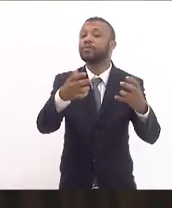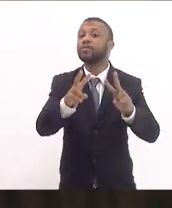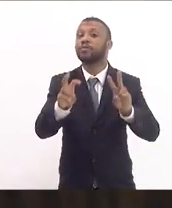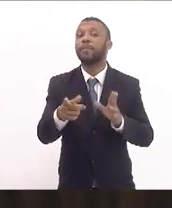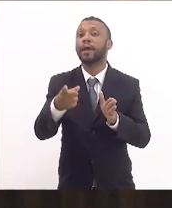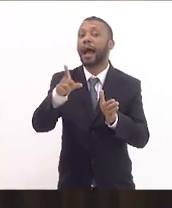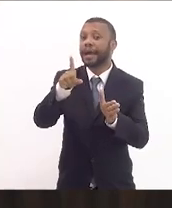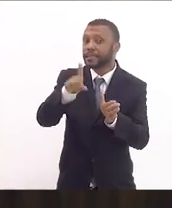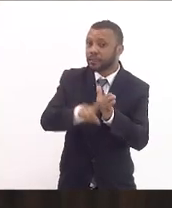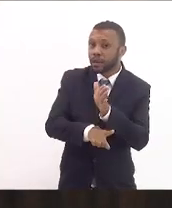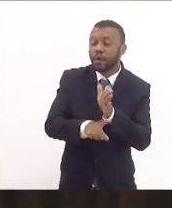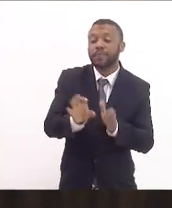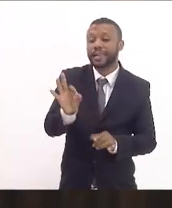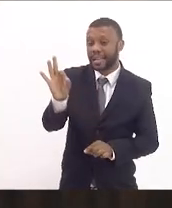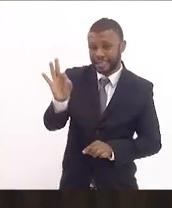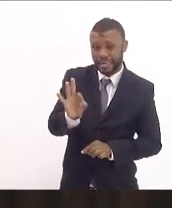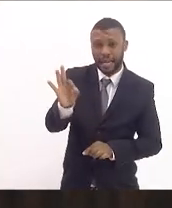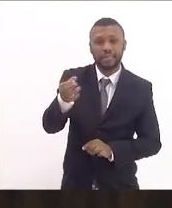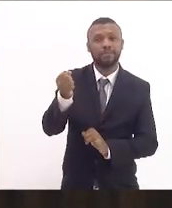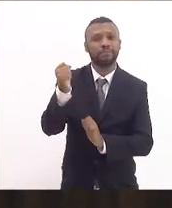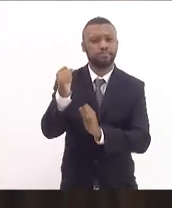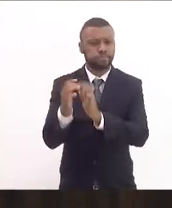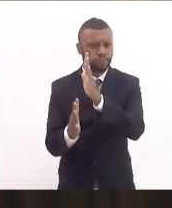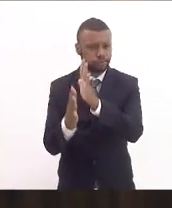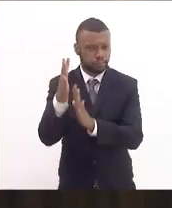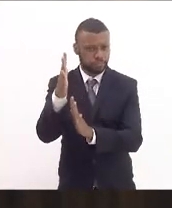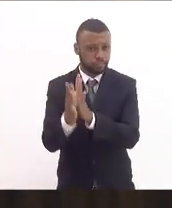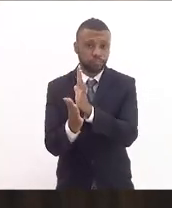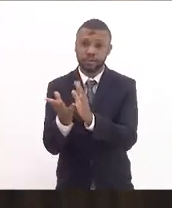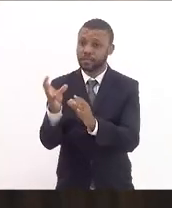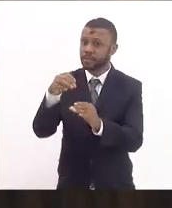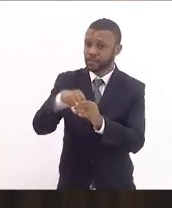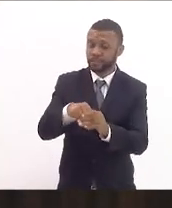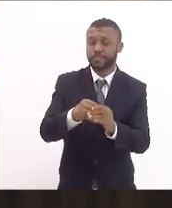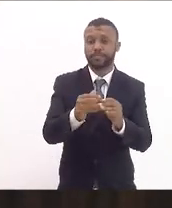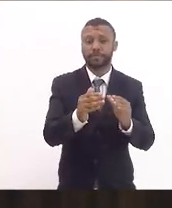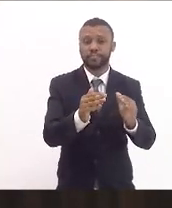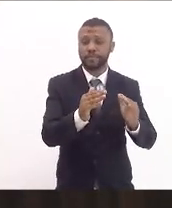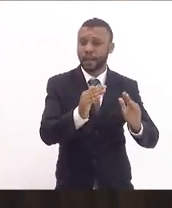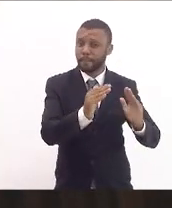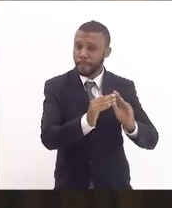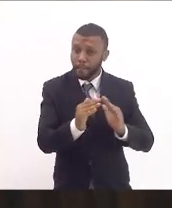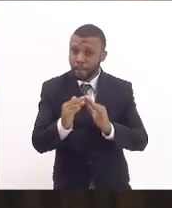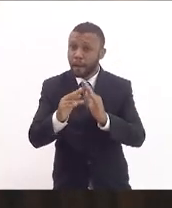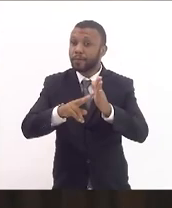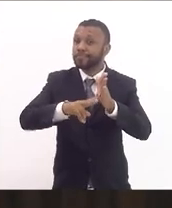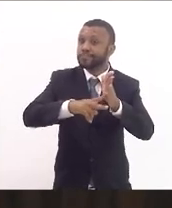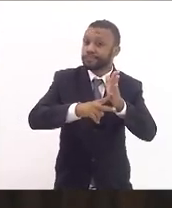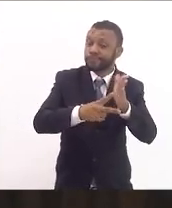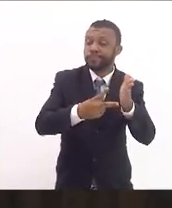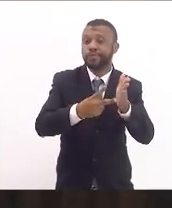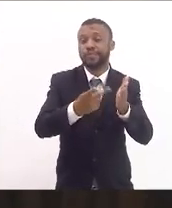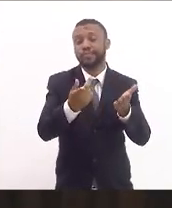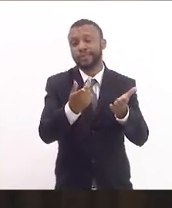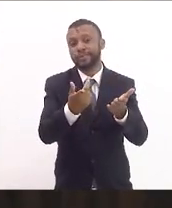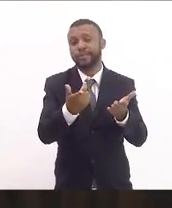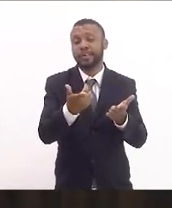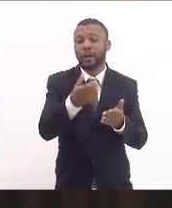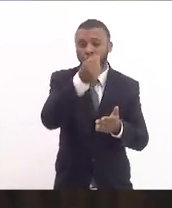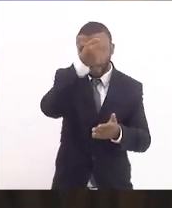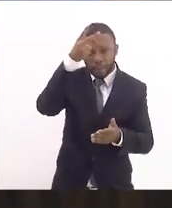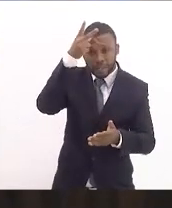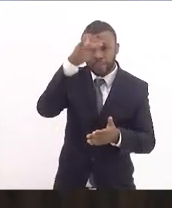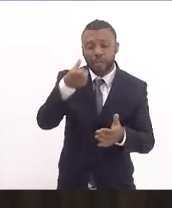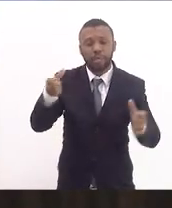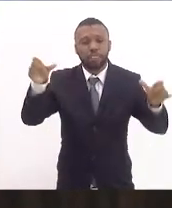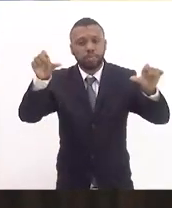da taxa de incêndio do funesbom para as moradias abrangidas pelo aluguel social nos municípios em estado de calamidade pública